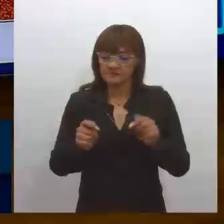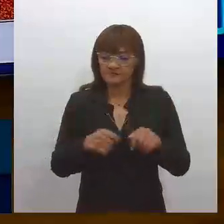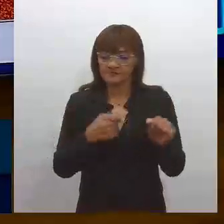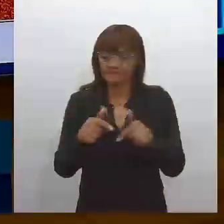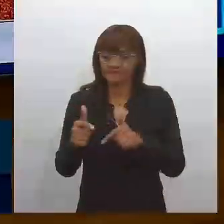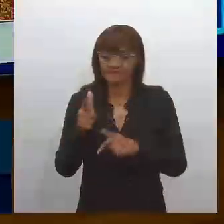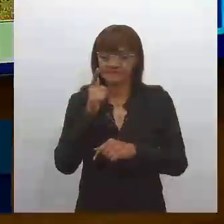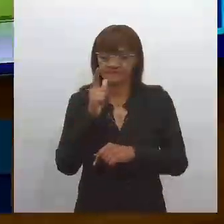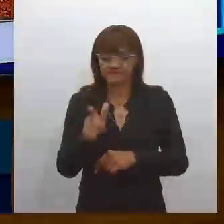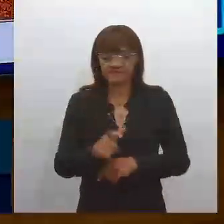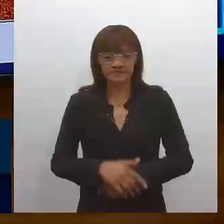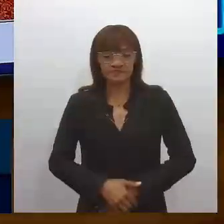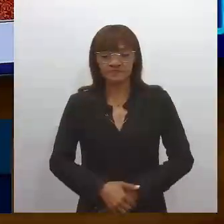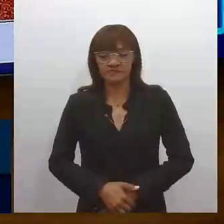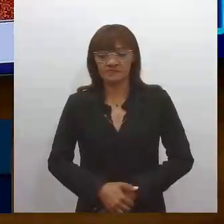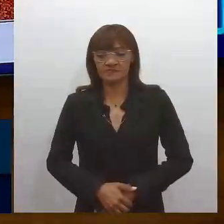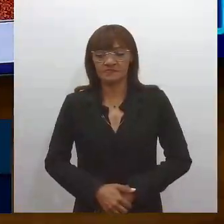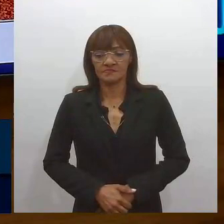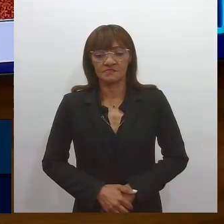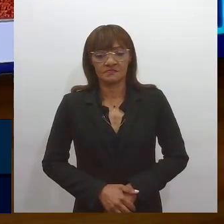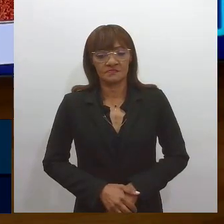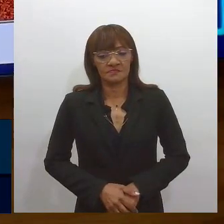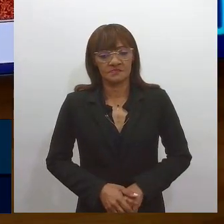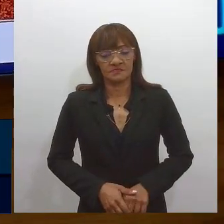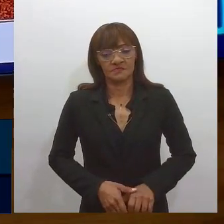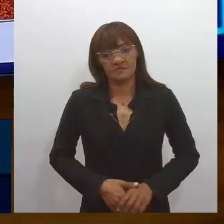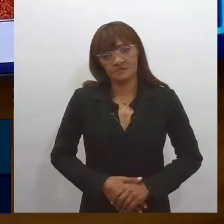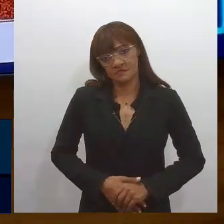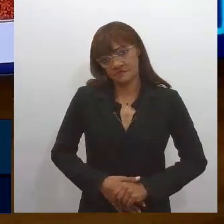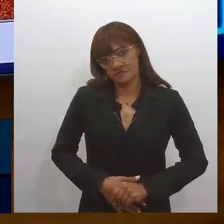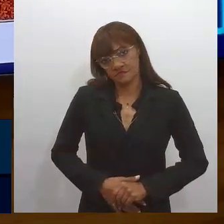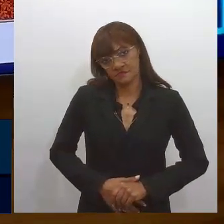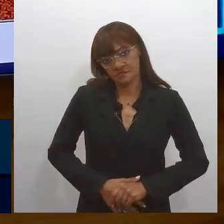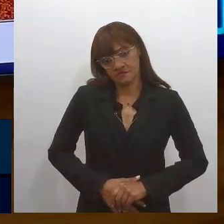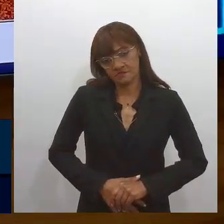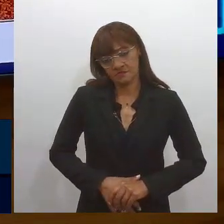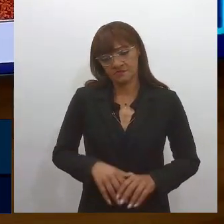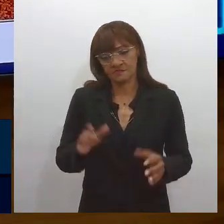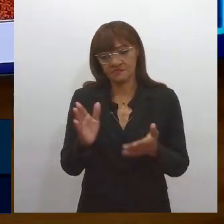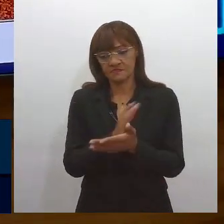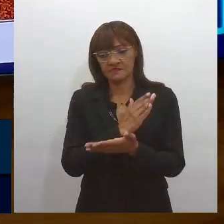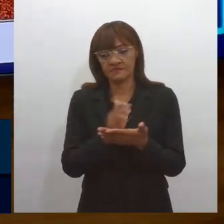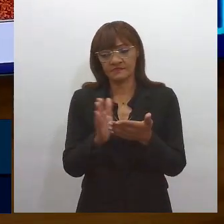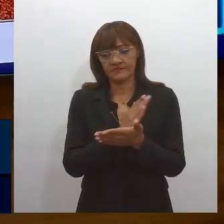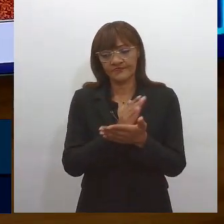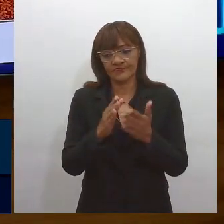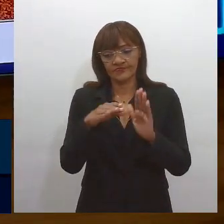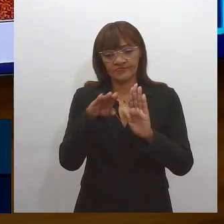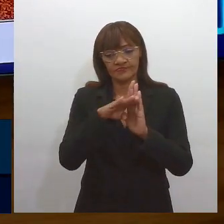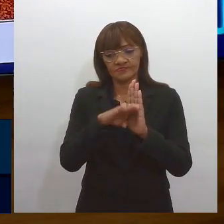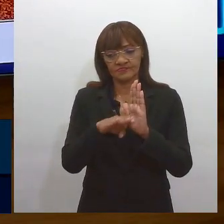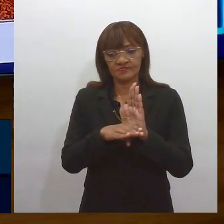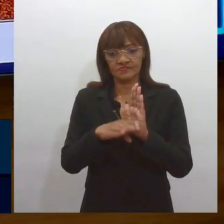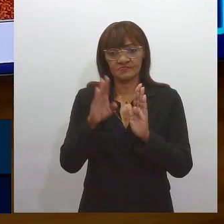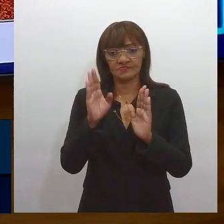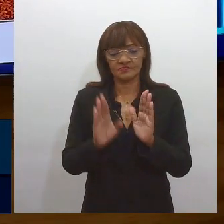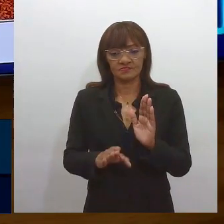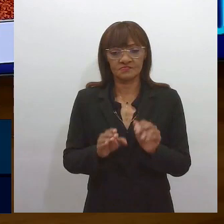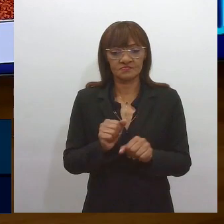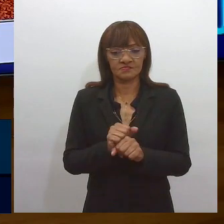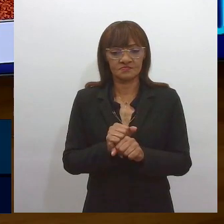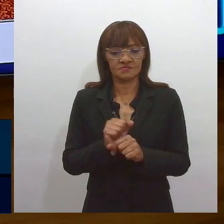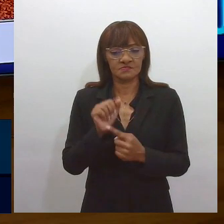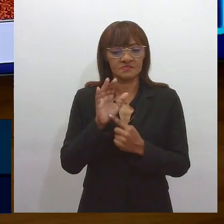faz citando só alguns programas relevantes BR legal é um programa de sinalização Viária vocês vão notar que a gente tá